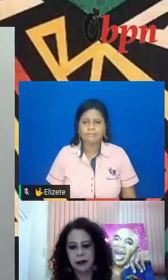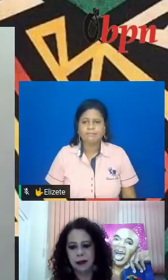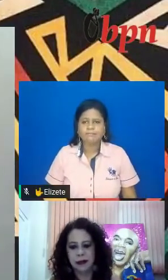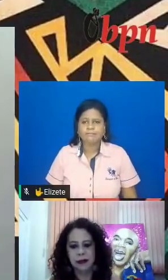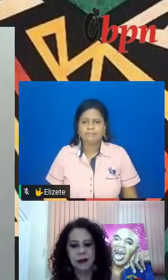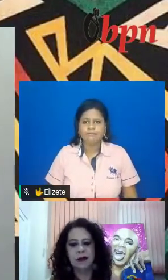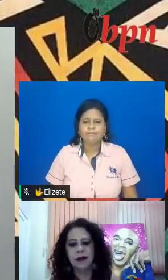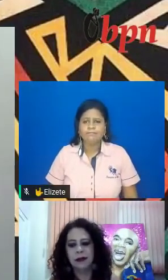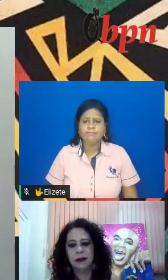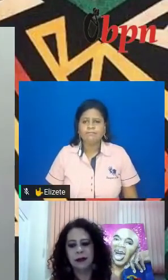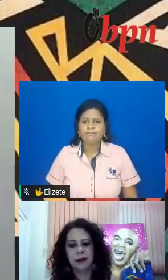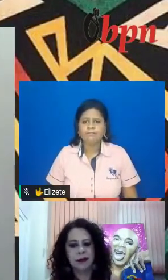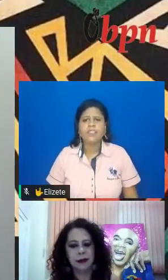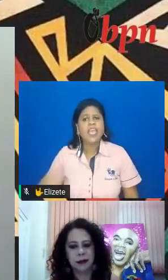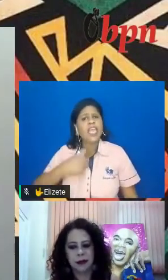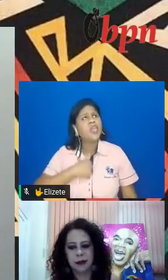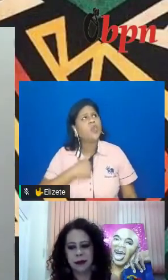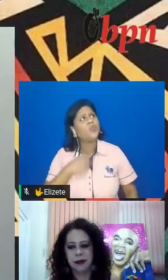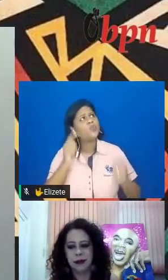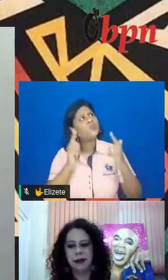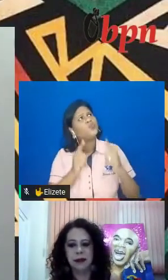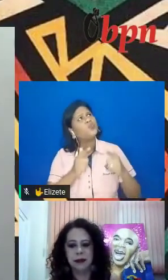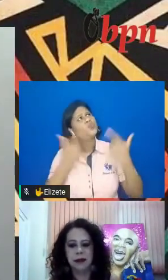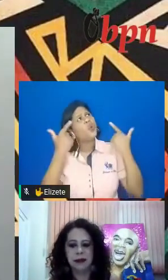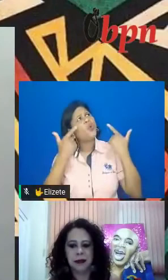tido sorte,